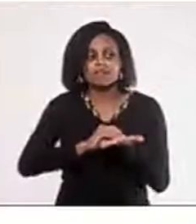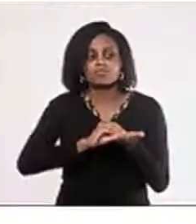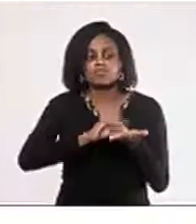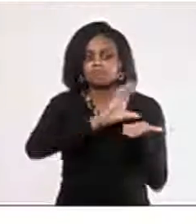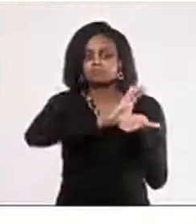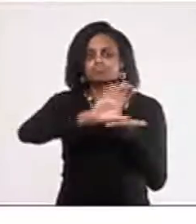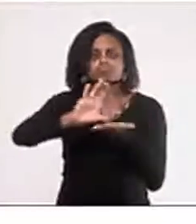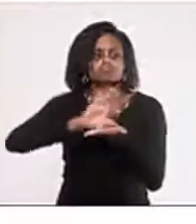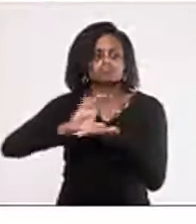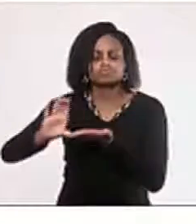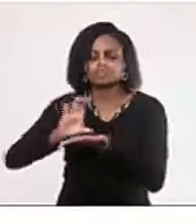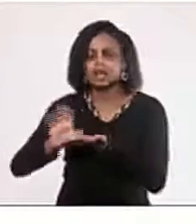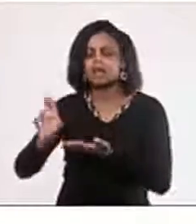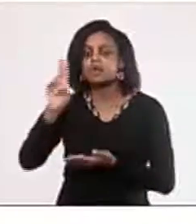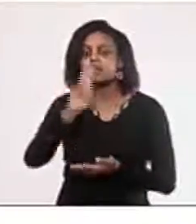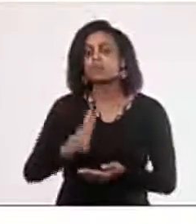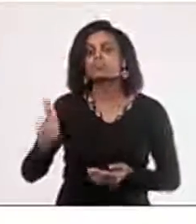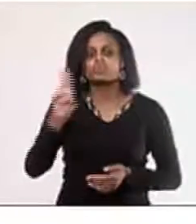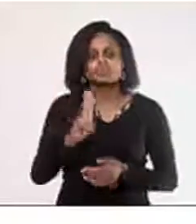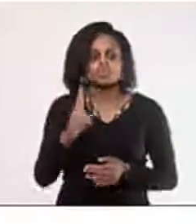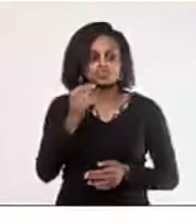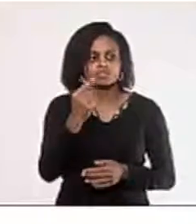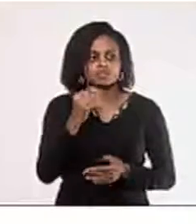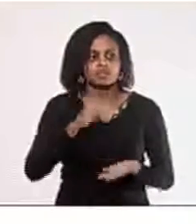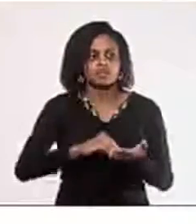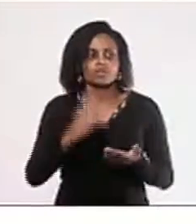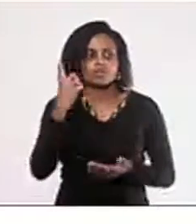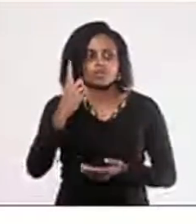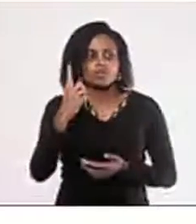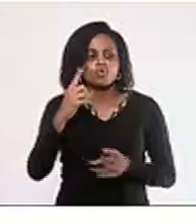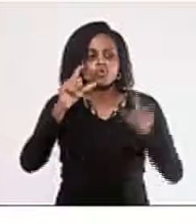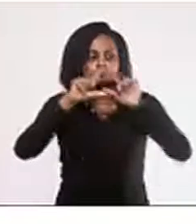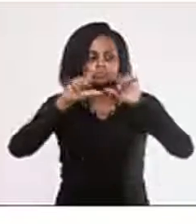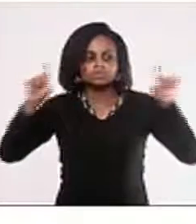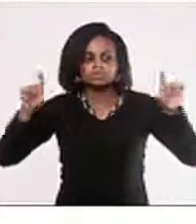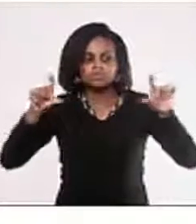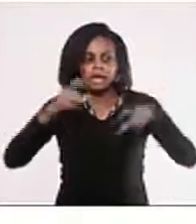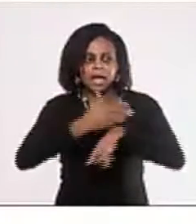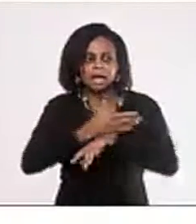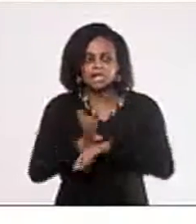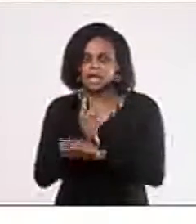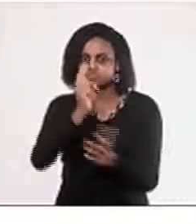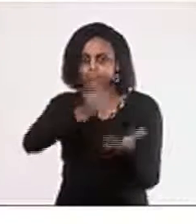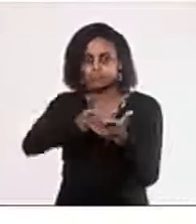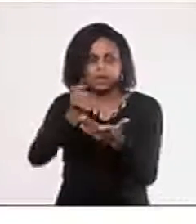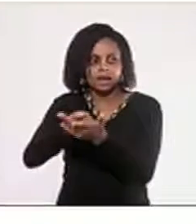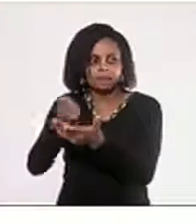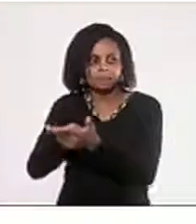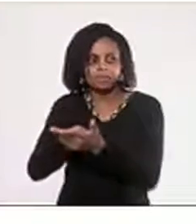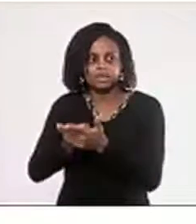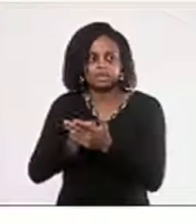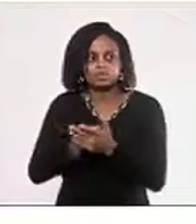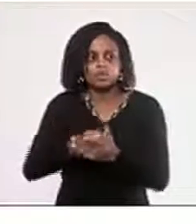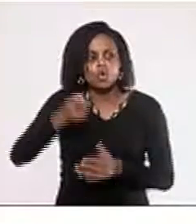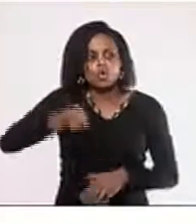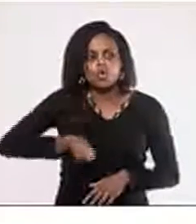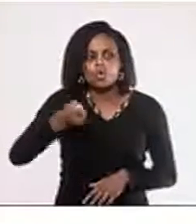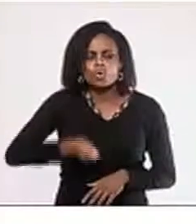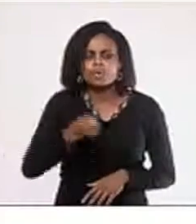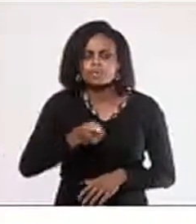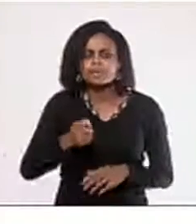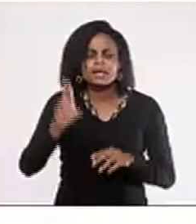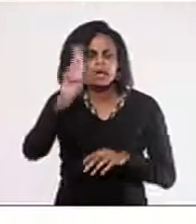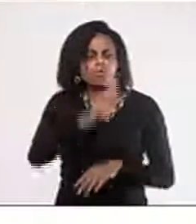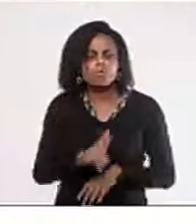verbas para as universidades. O título é "Atraso nos pagamentos obriga a reitoria da